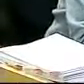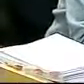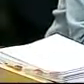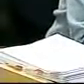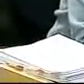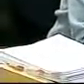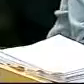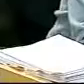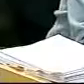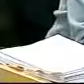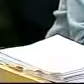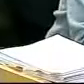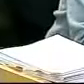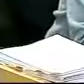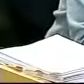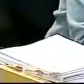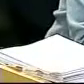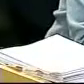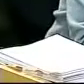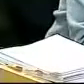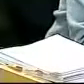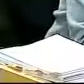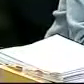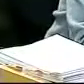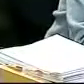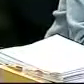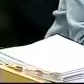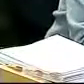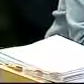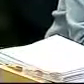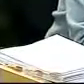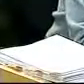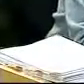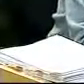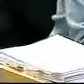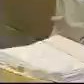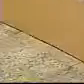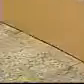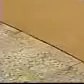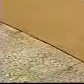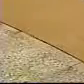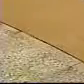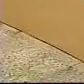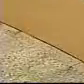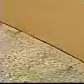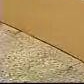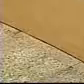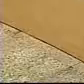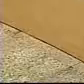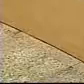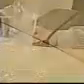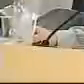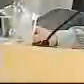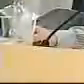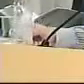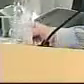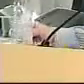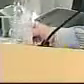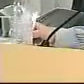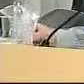projeto. Mas podia... Okay. Já foi lido o primeiro artigo? Já. Já. O primeiro então, tá já. Okay. Obrigado. Vereador